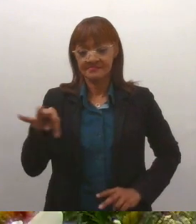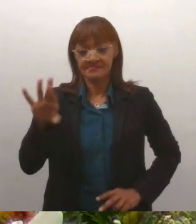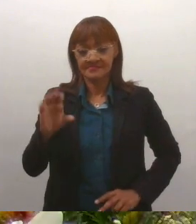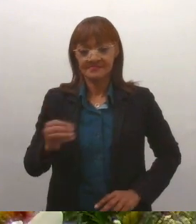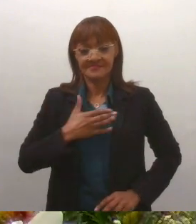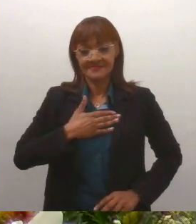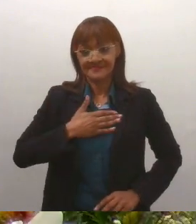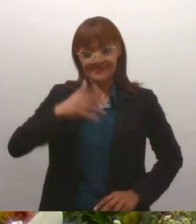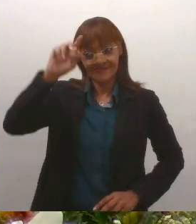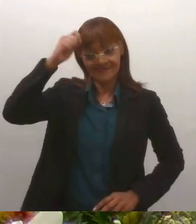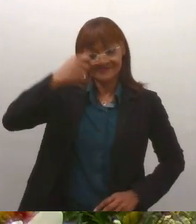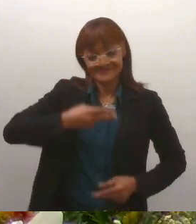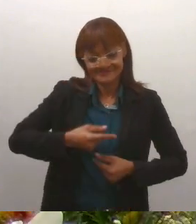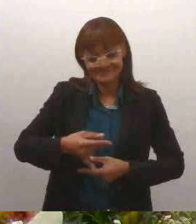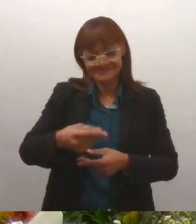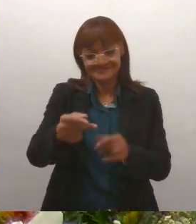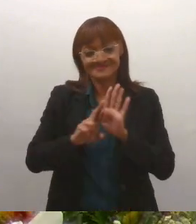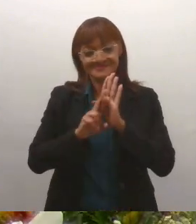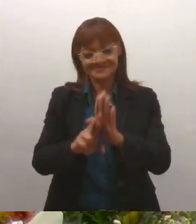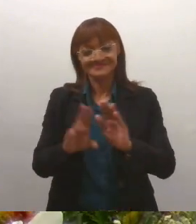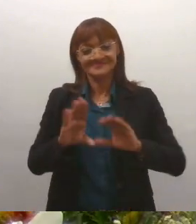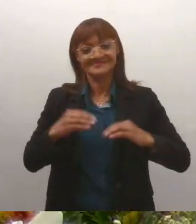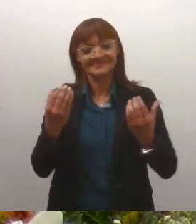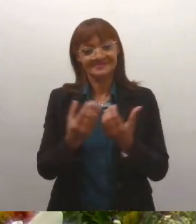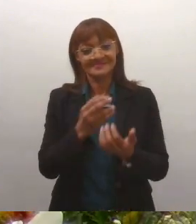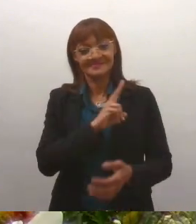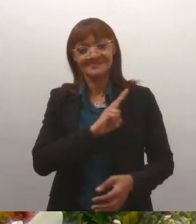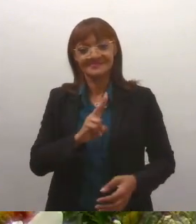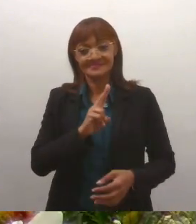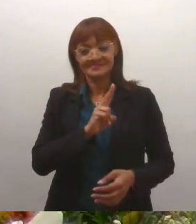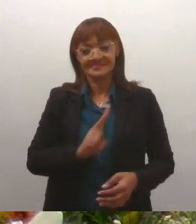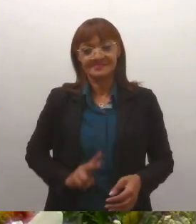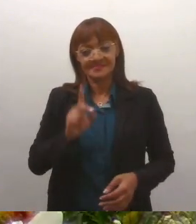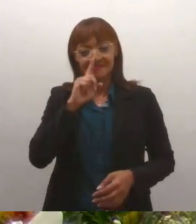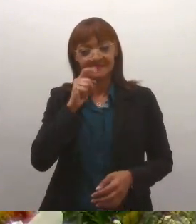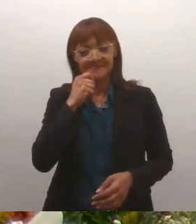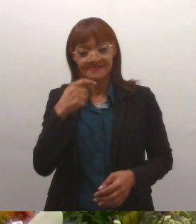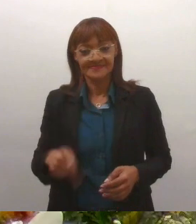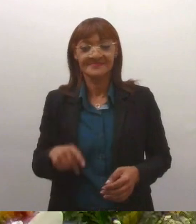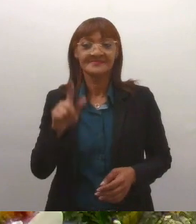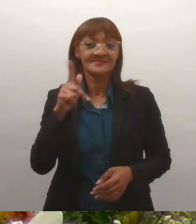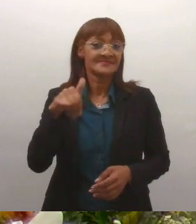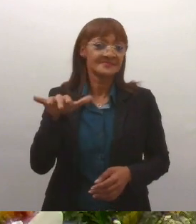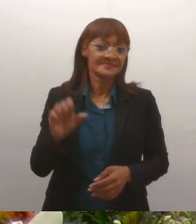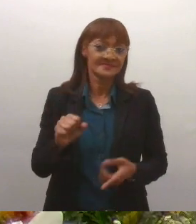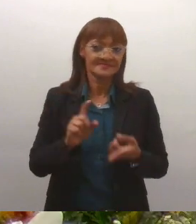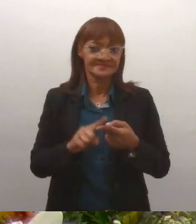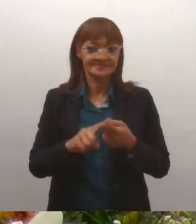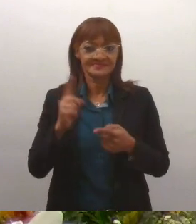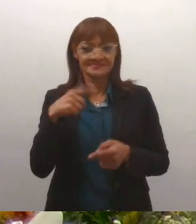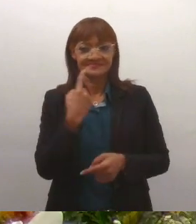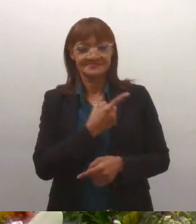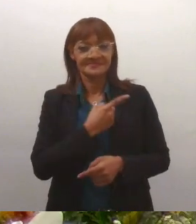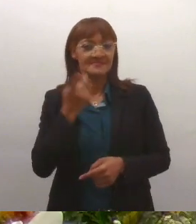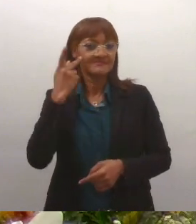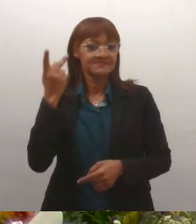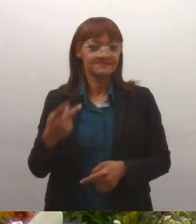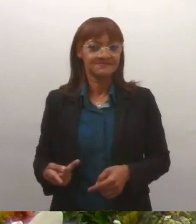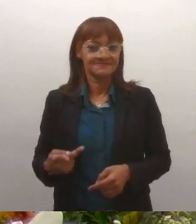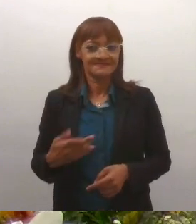Aracaju, Luiz Fausto Valuarte, nosso promotor, meu querido compadre, amigo, irmão,